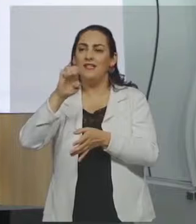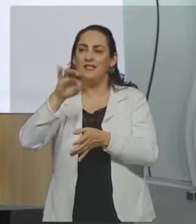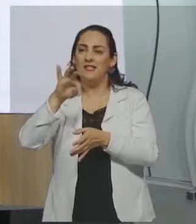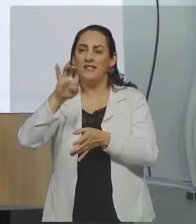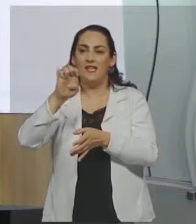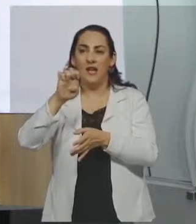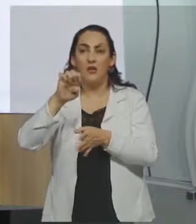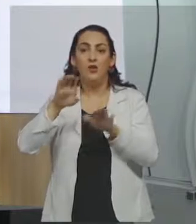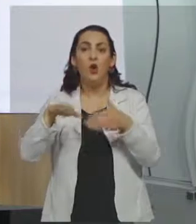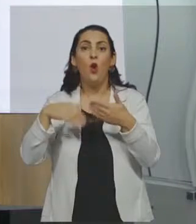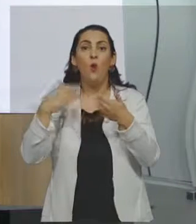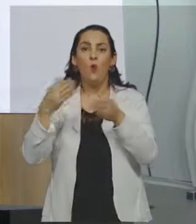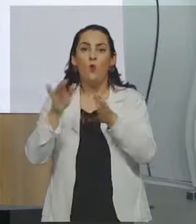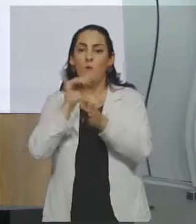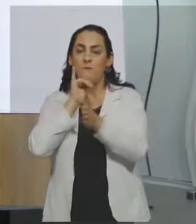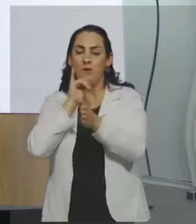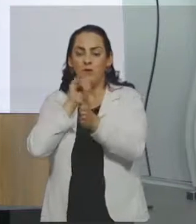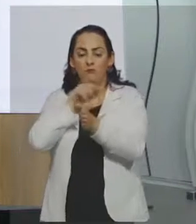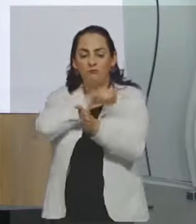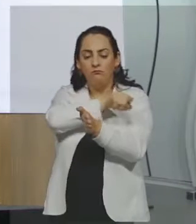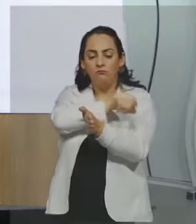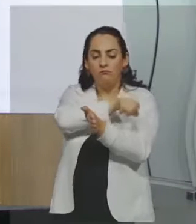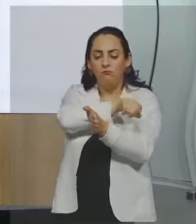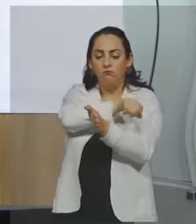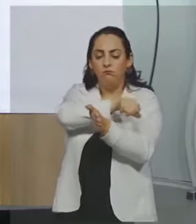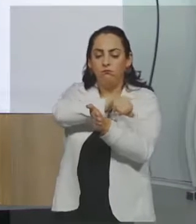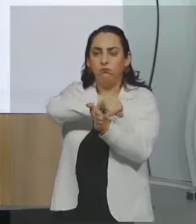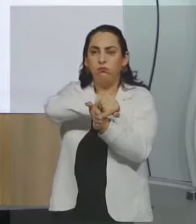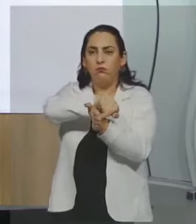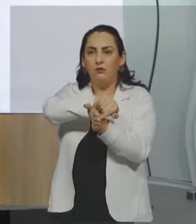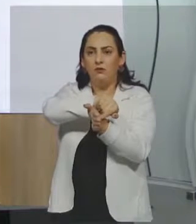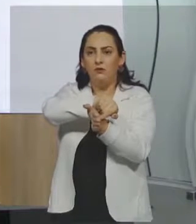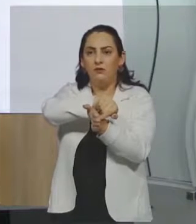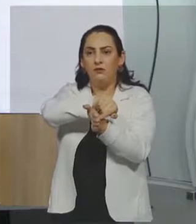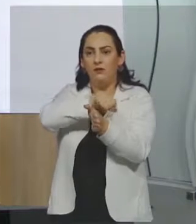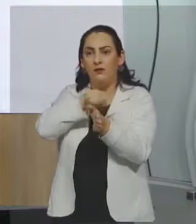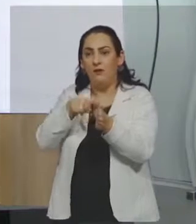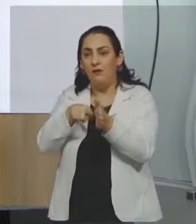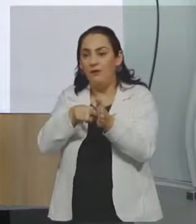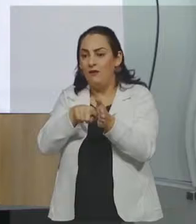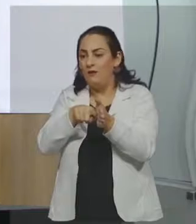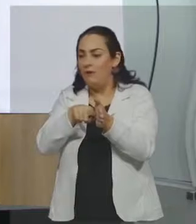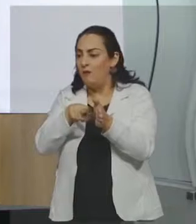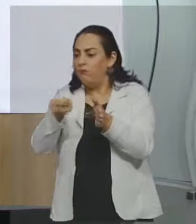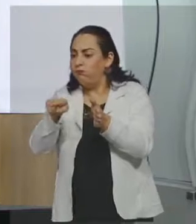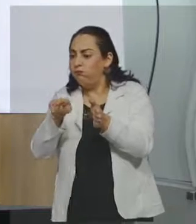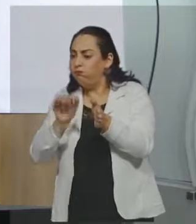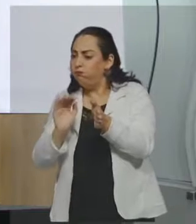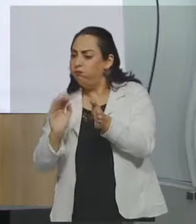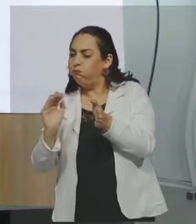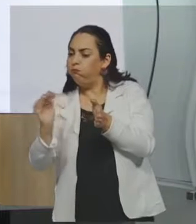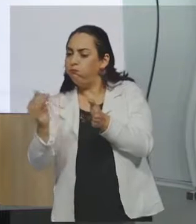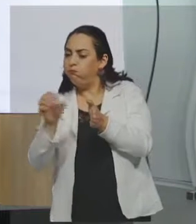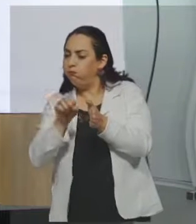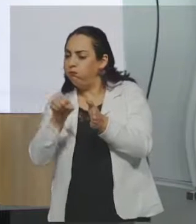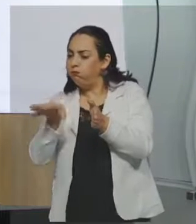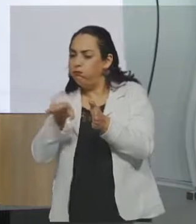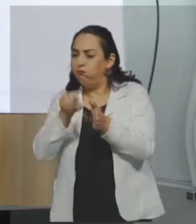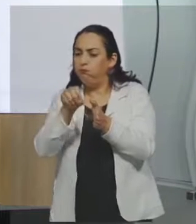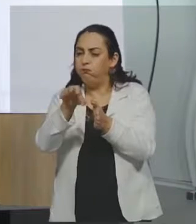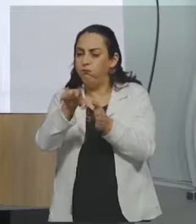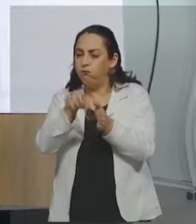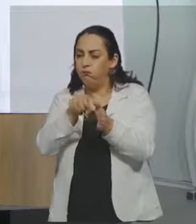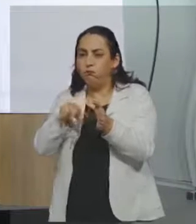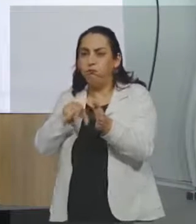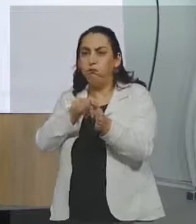que circulava ali a placa de ouro, ela ia brilhar. Então, o cientista ia conseguir ver qual calcular o ângulo.